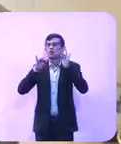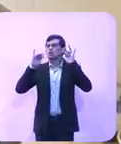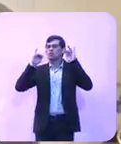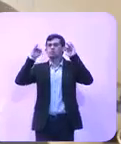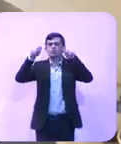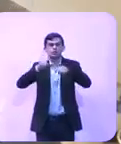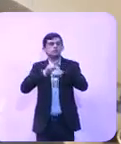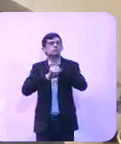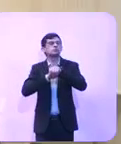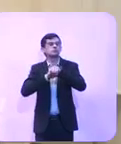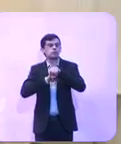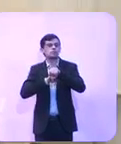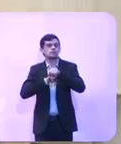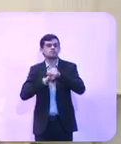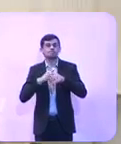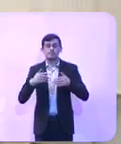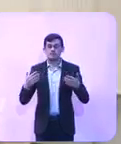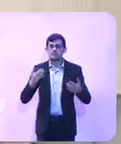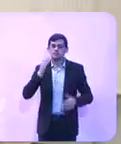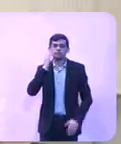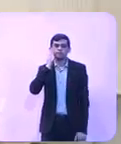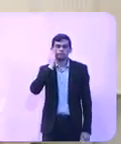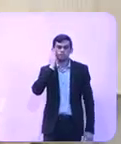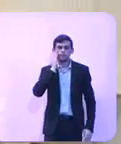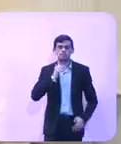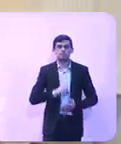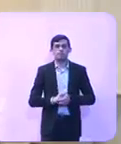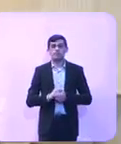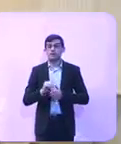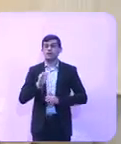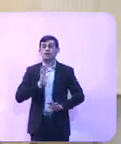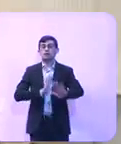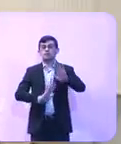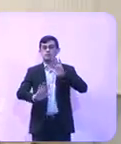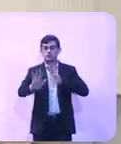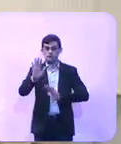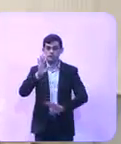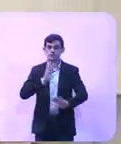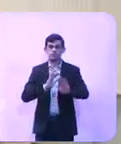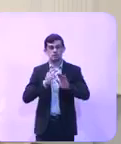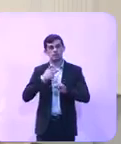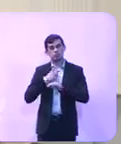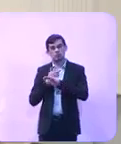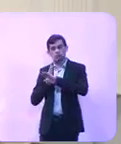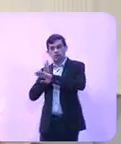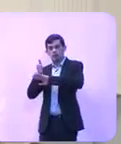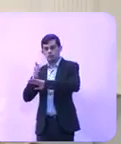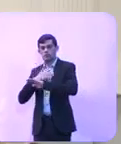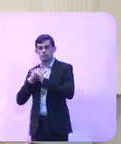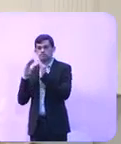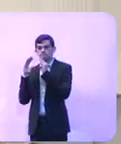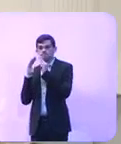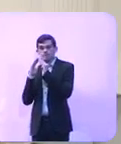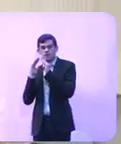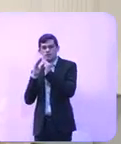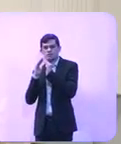dia final. Sabe, às vezes eu entro na minha casa, e às vezes nos dias que eu